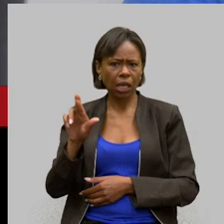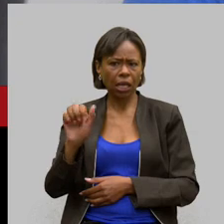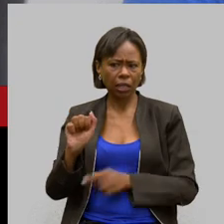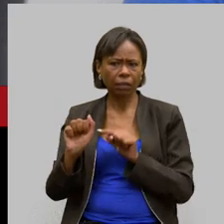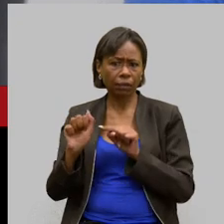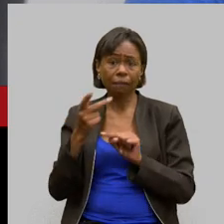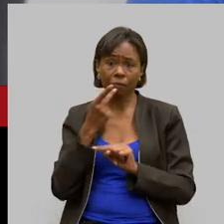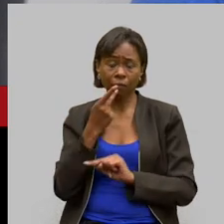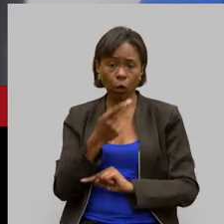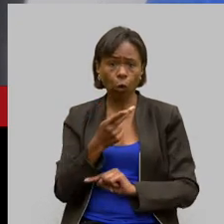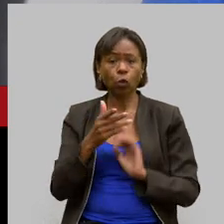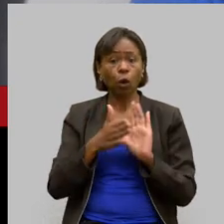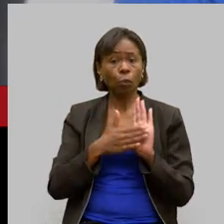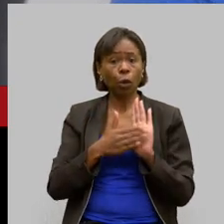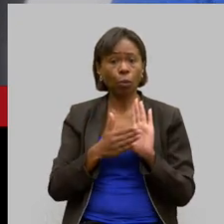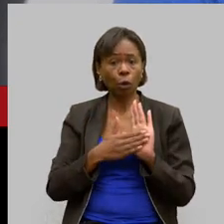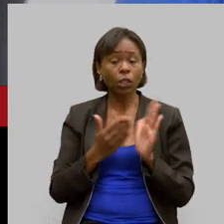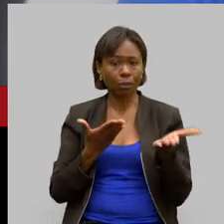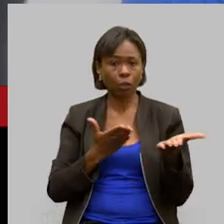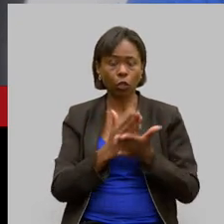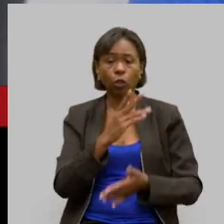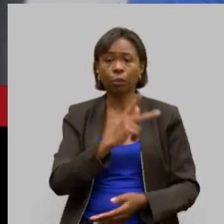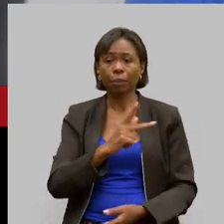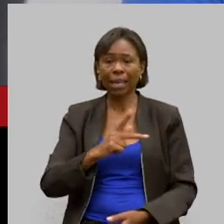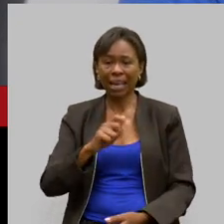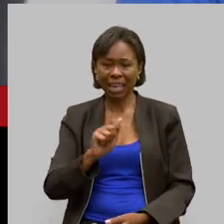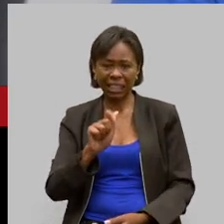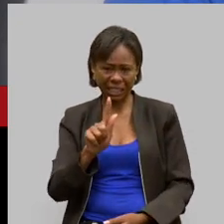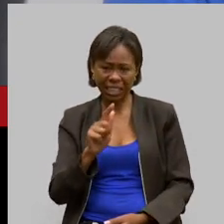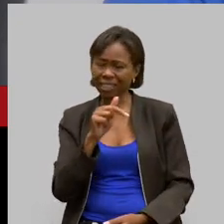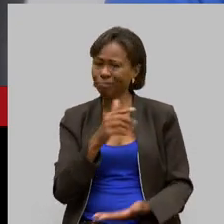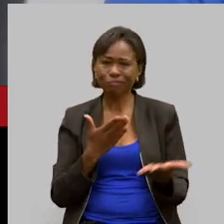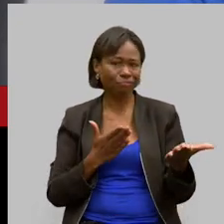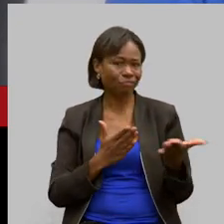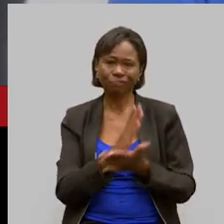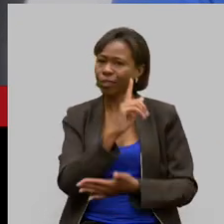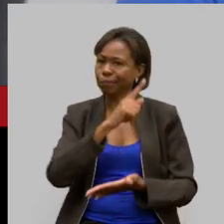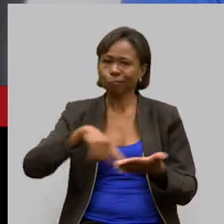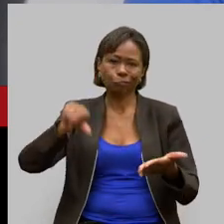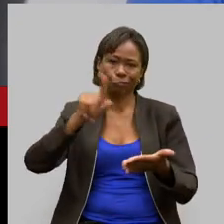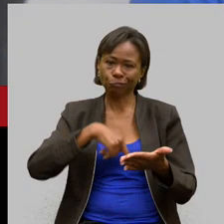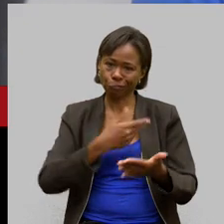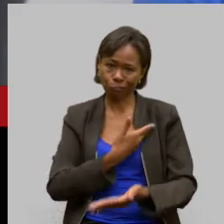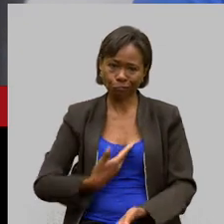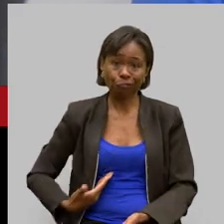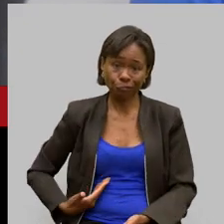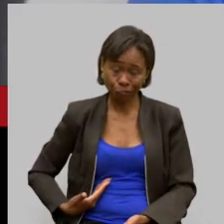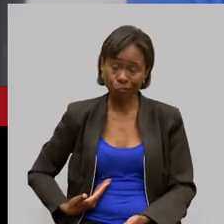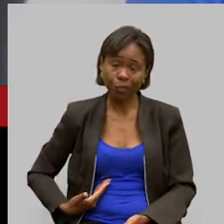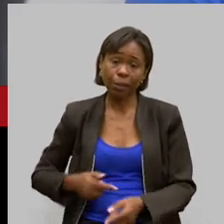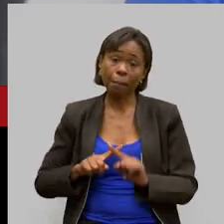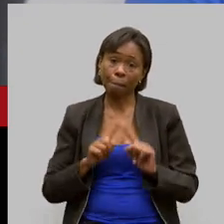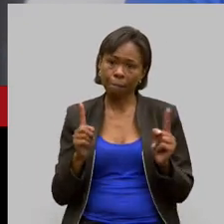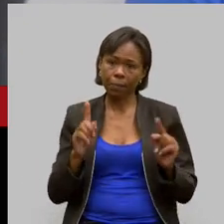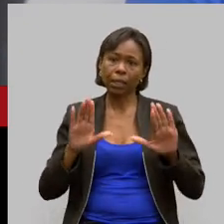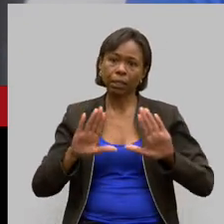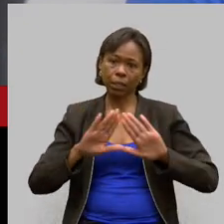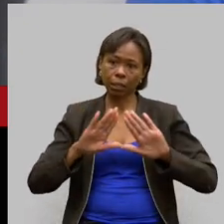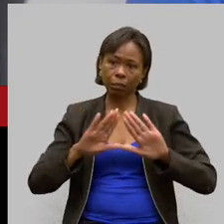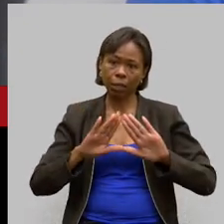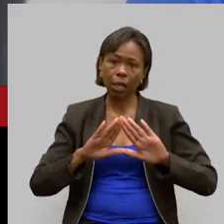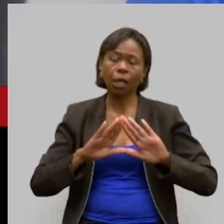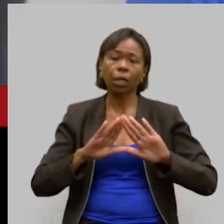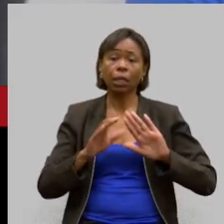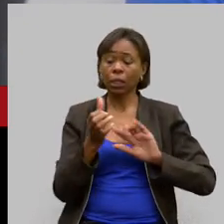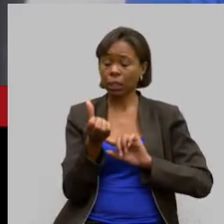passado uma proposta Nossa no no ppag para previsão da criação do centos foi vetada pelo Governador mas a assembleia 68